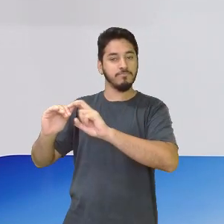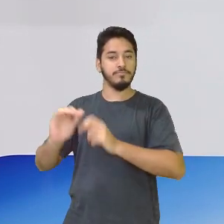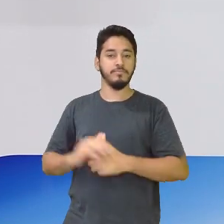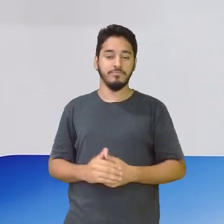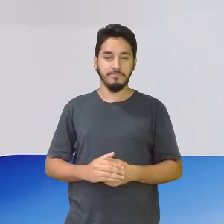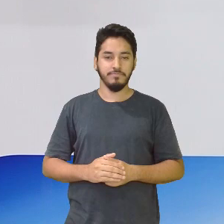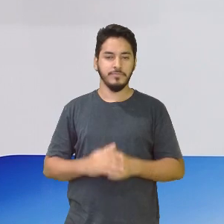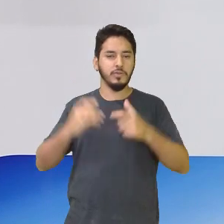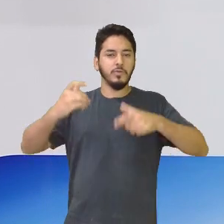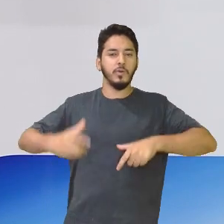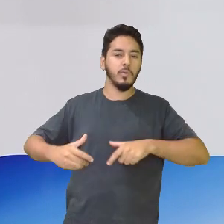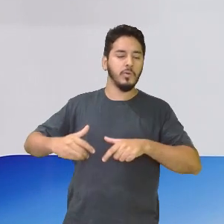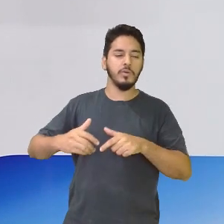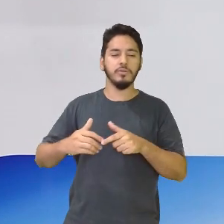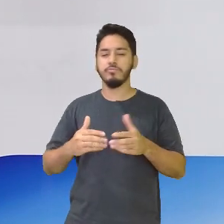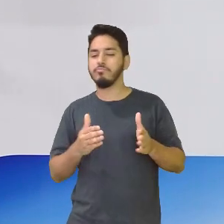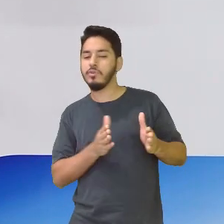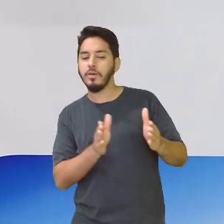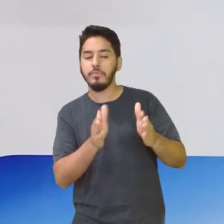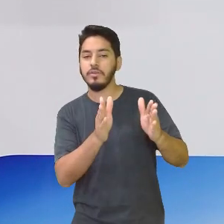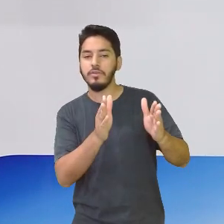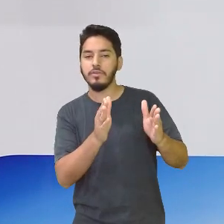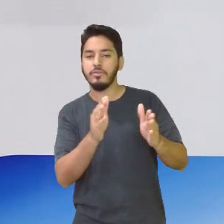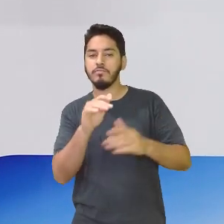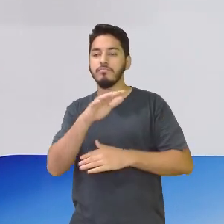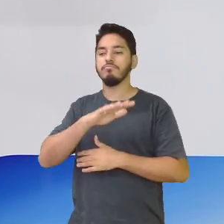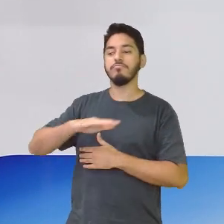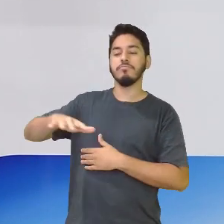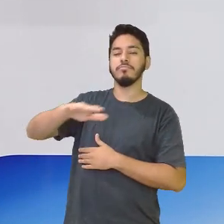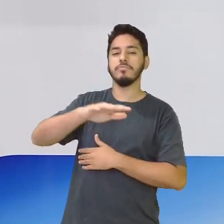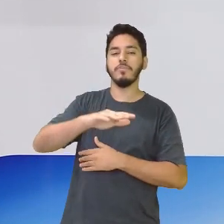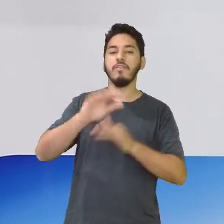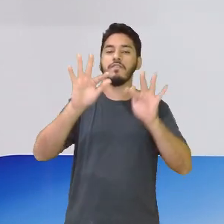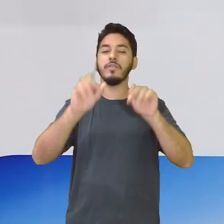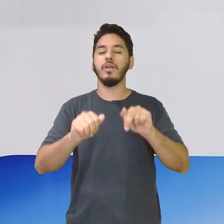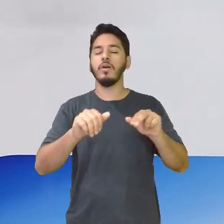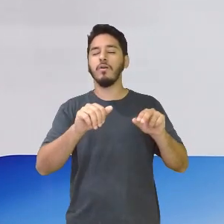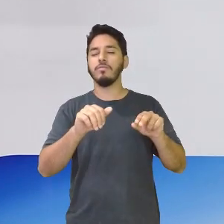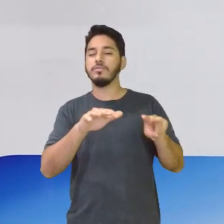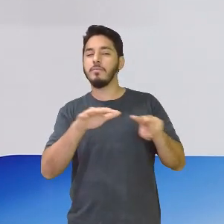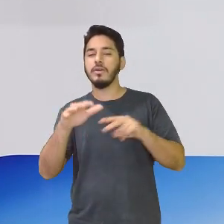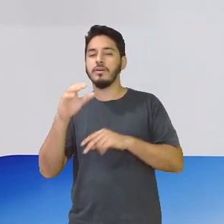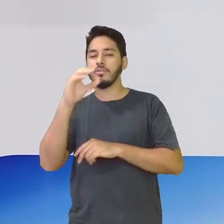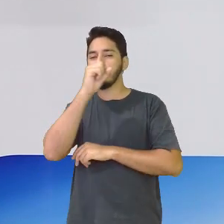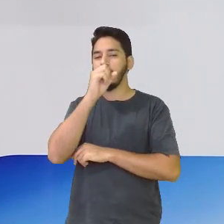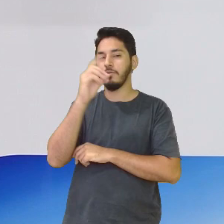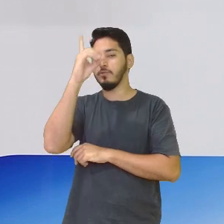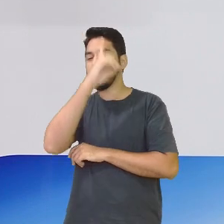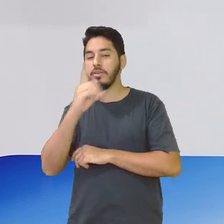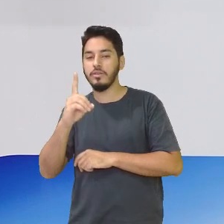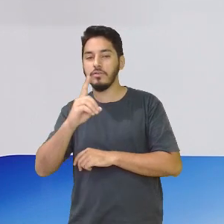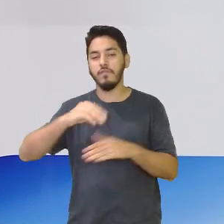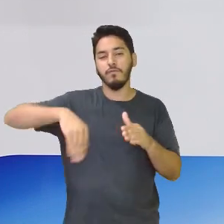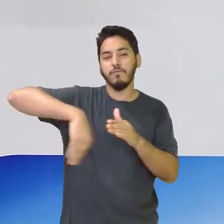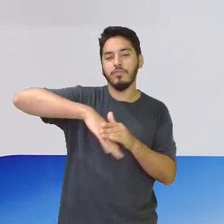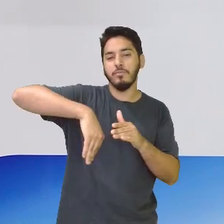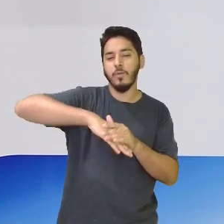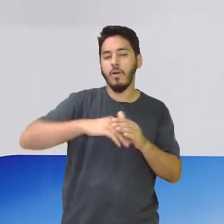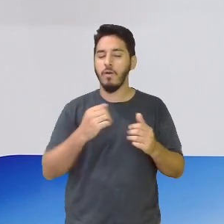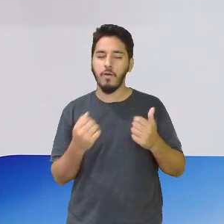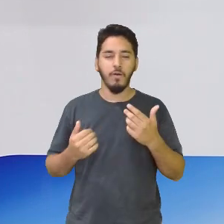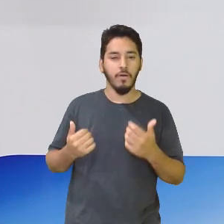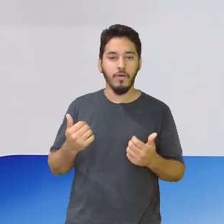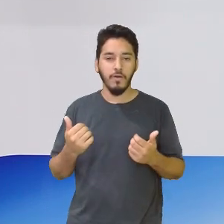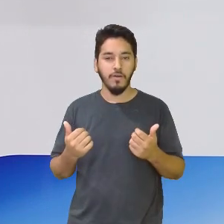onde nós convivemos, os ambientes, né? Você, final de semana, costuma ir lá jogar uma bolinha com seus colegas, né? Se